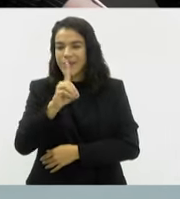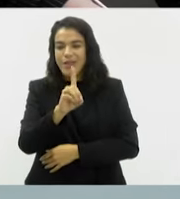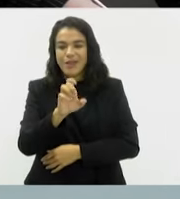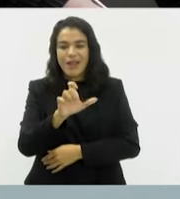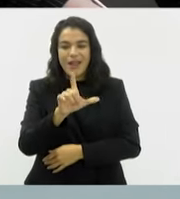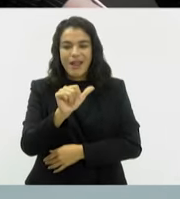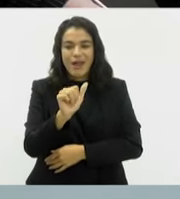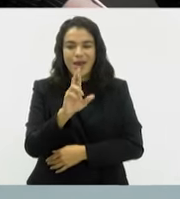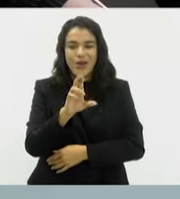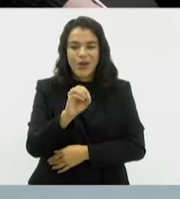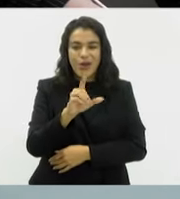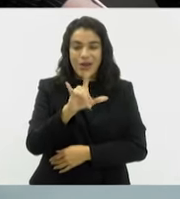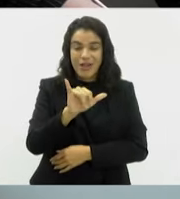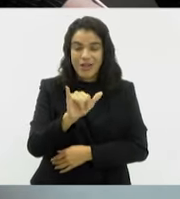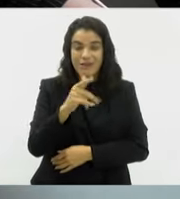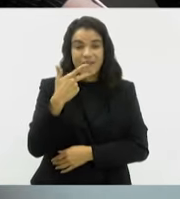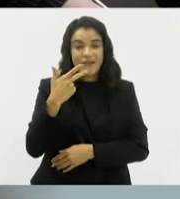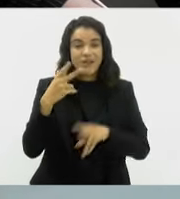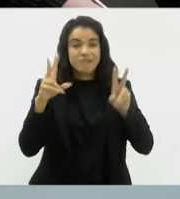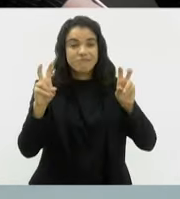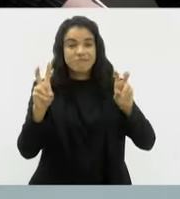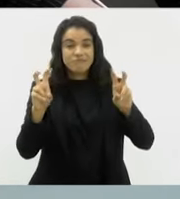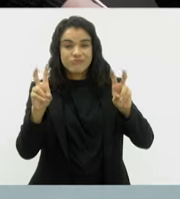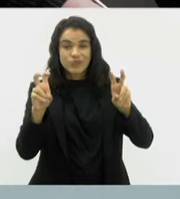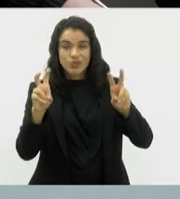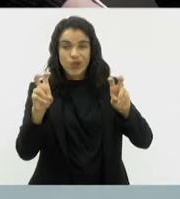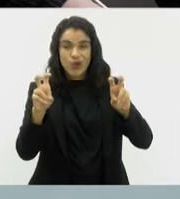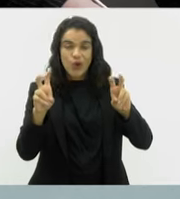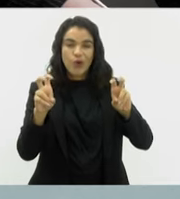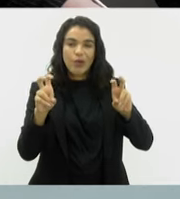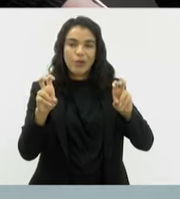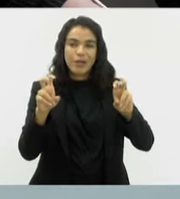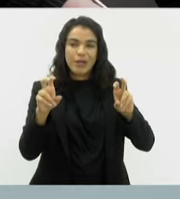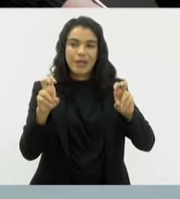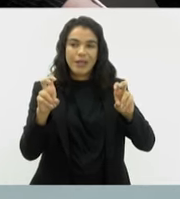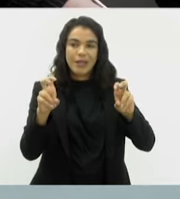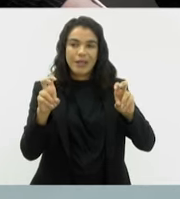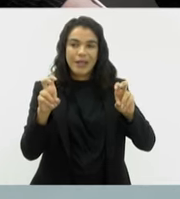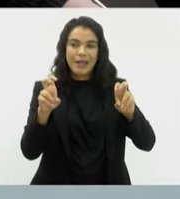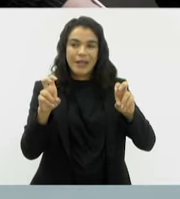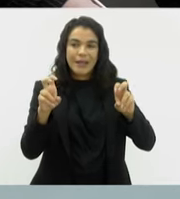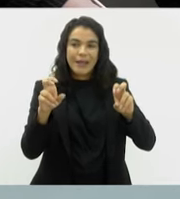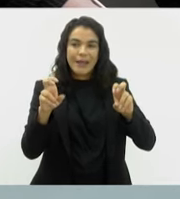ela trata de todas as possíveis